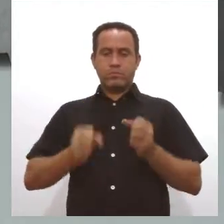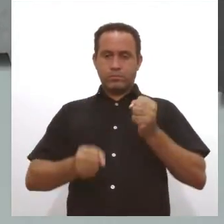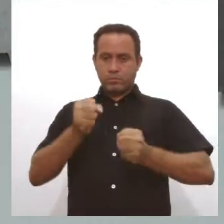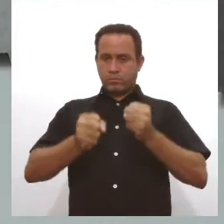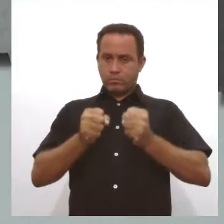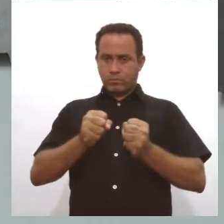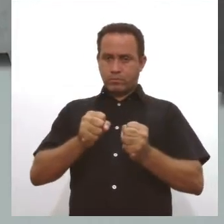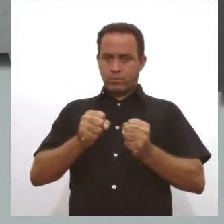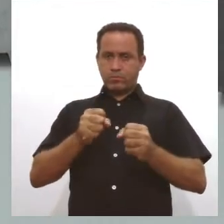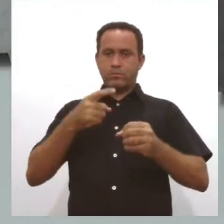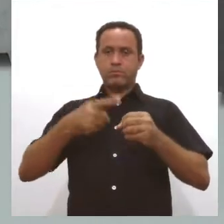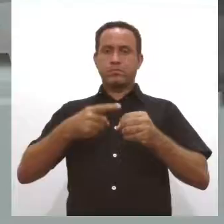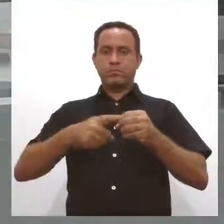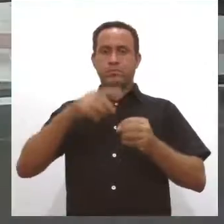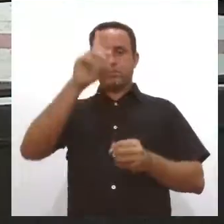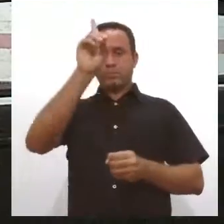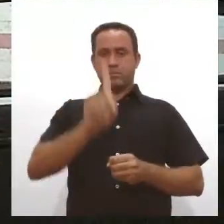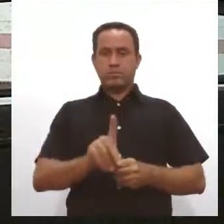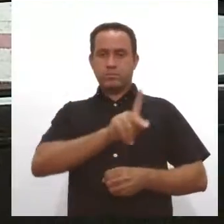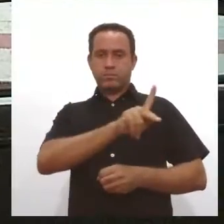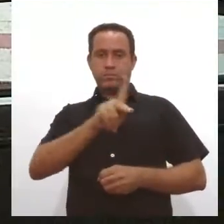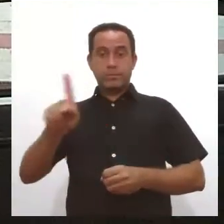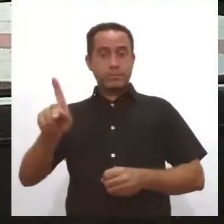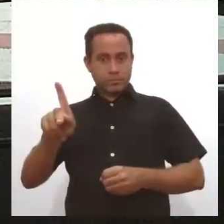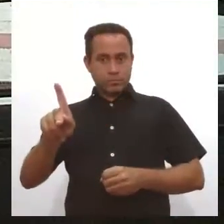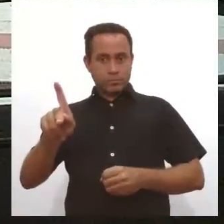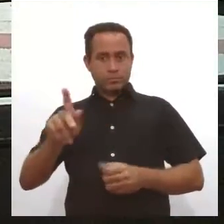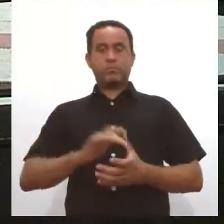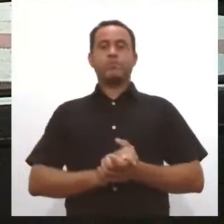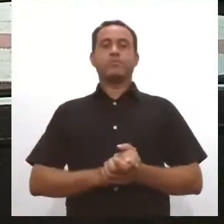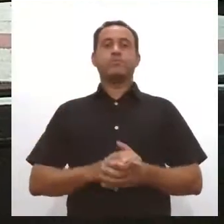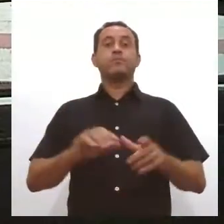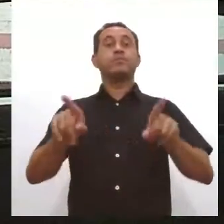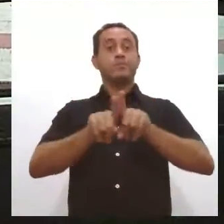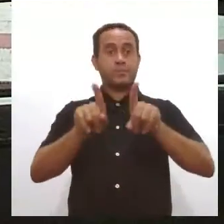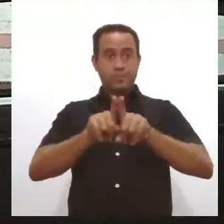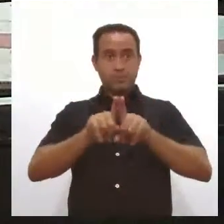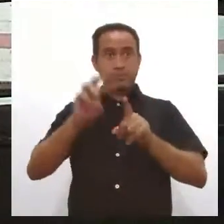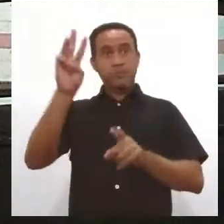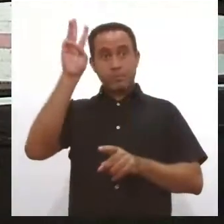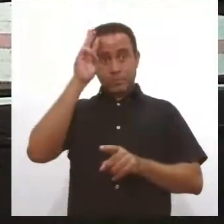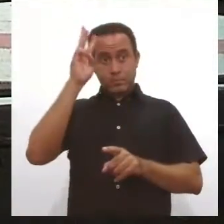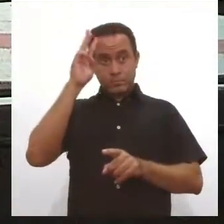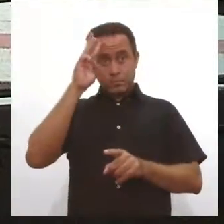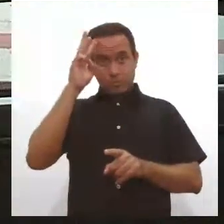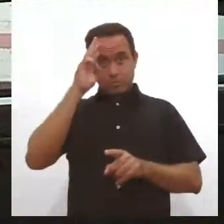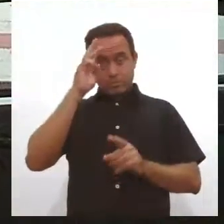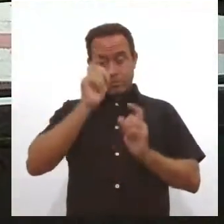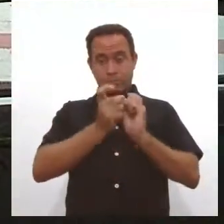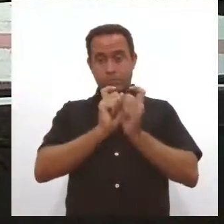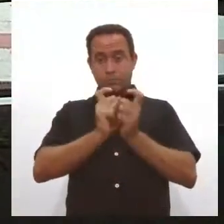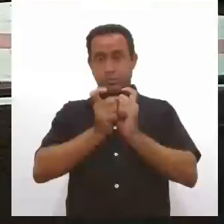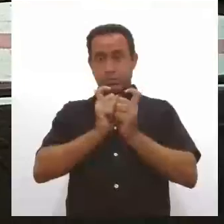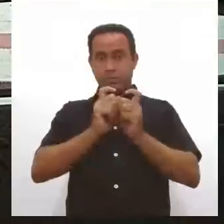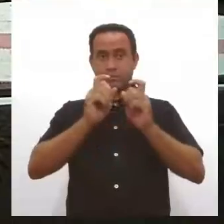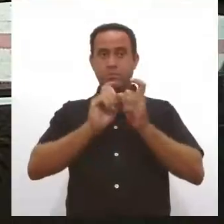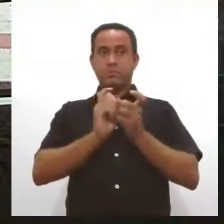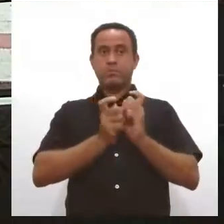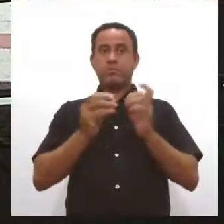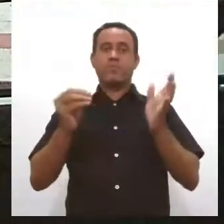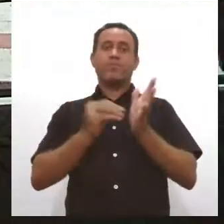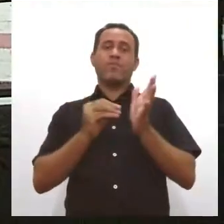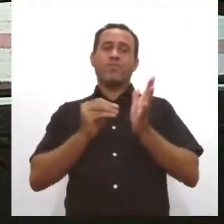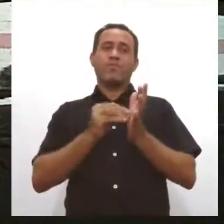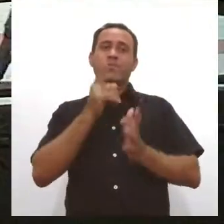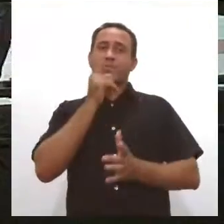no município de Divina Pastora. E ainda na sessão desta terça-feira foi debatido a deficiência no abastecimento